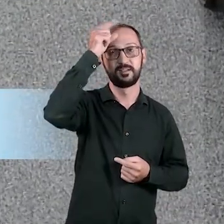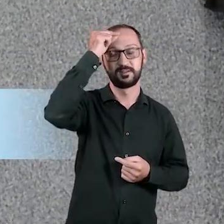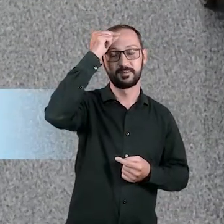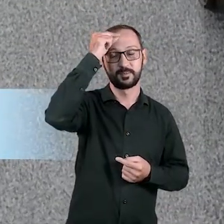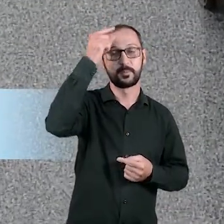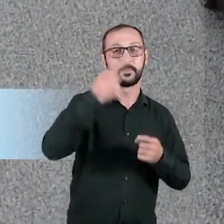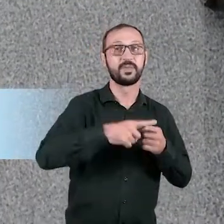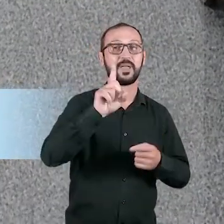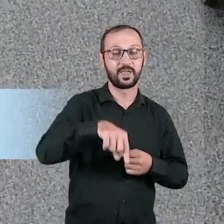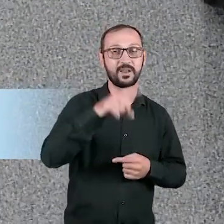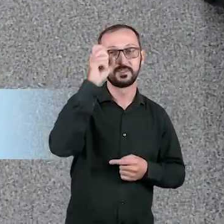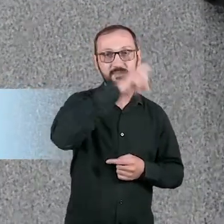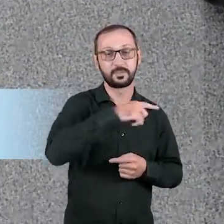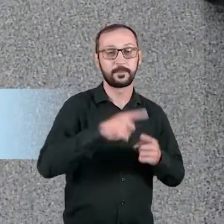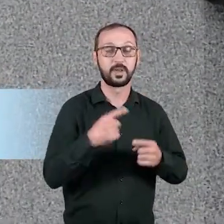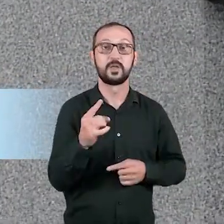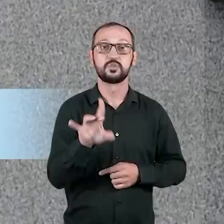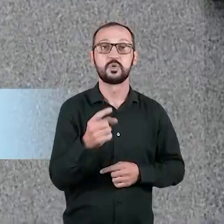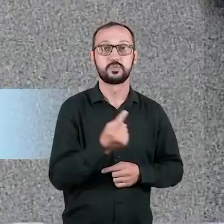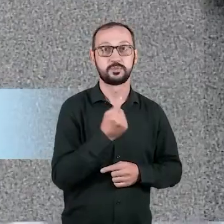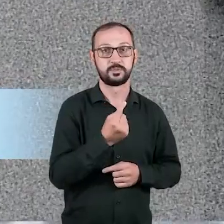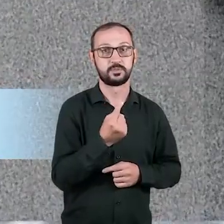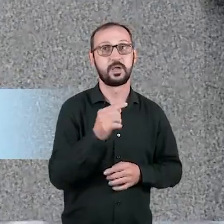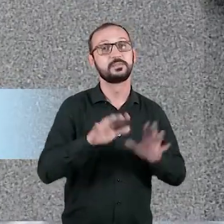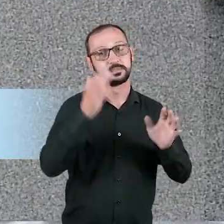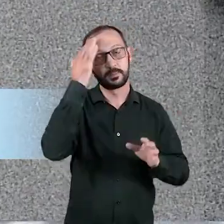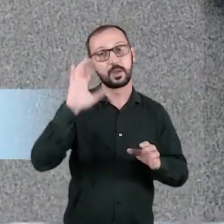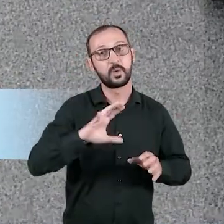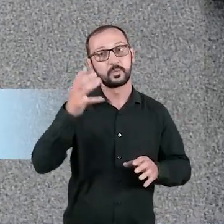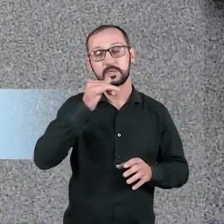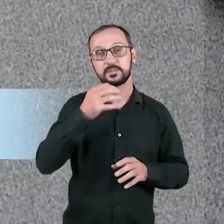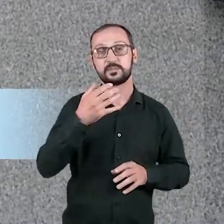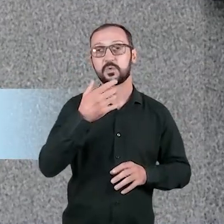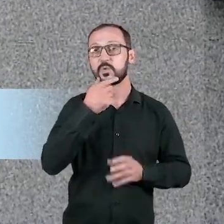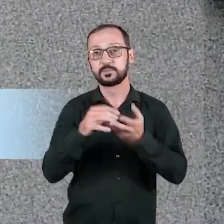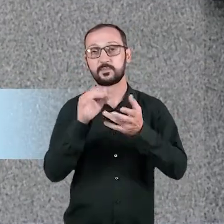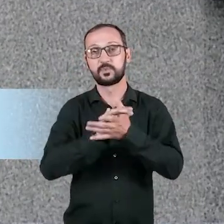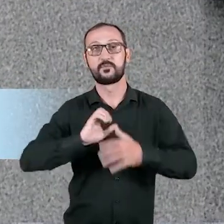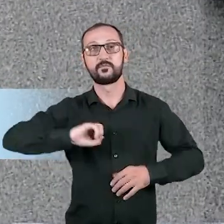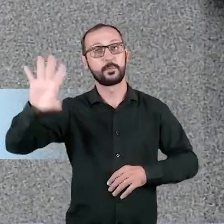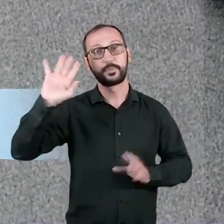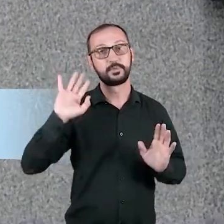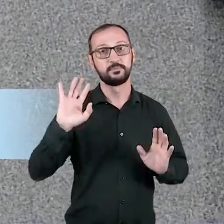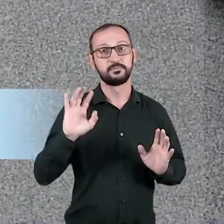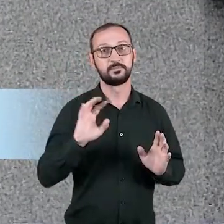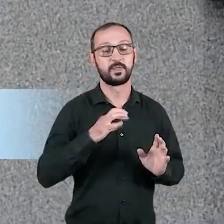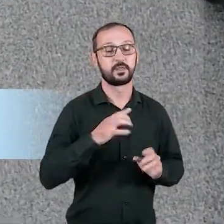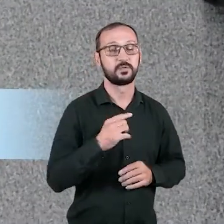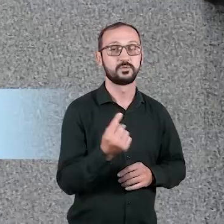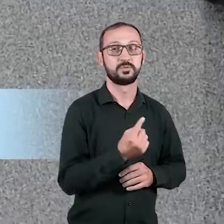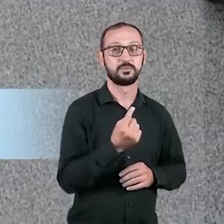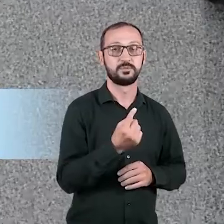porque dava muito trabalho. Às vezes ela está sozinha, porque nessas situações o marido foi embora, ela está